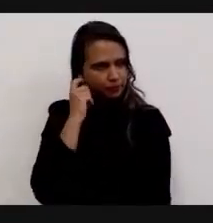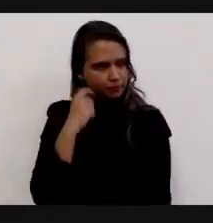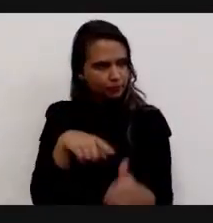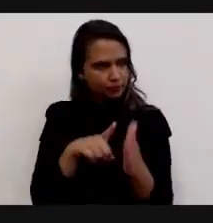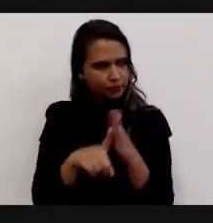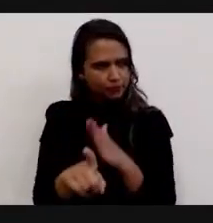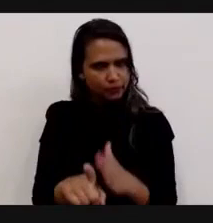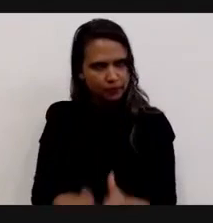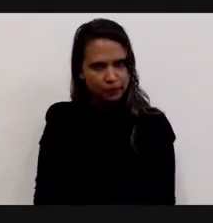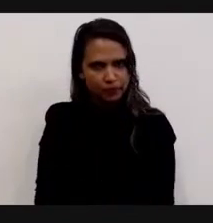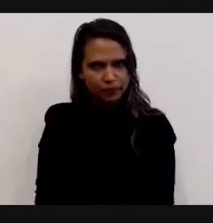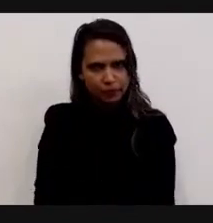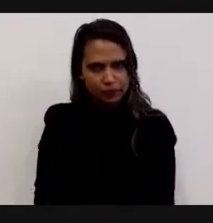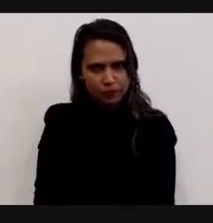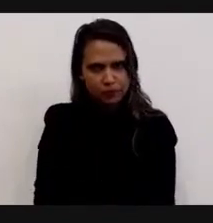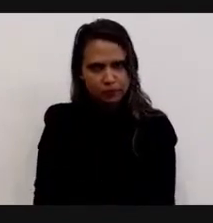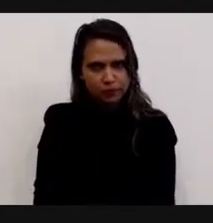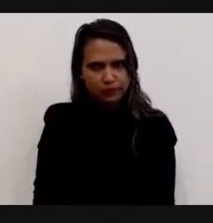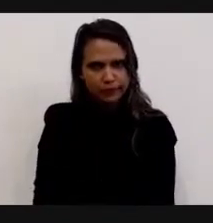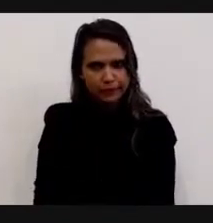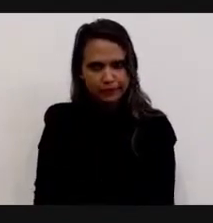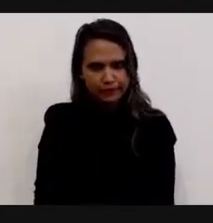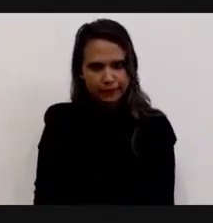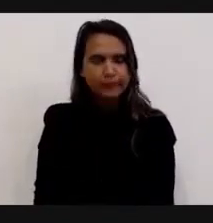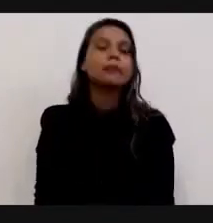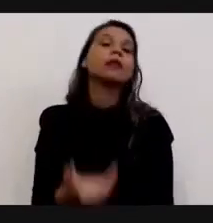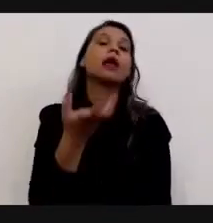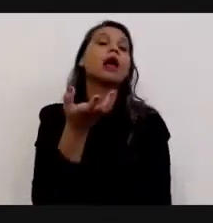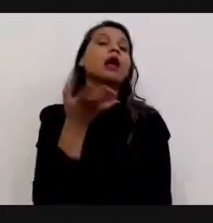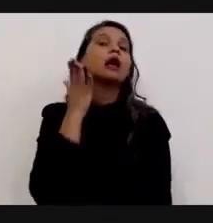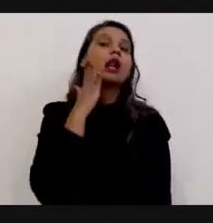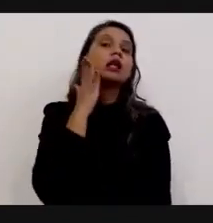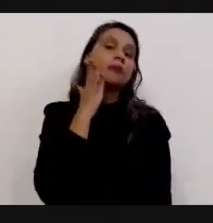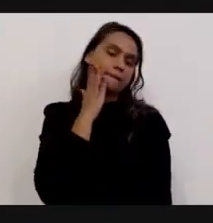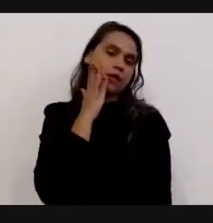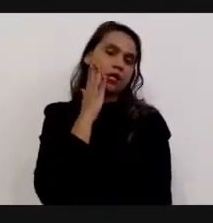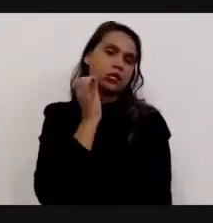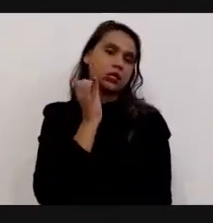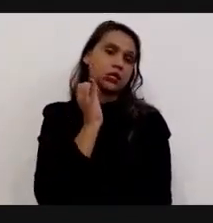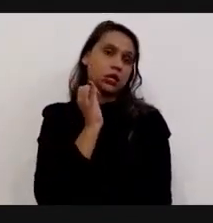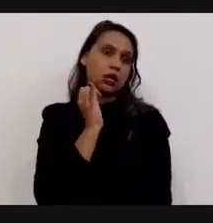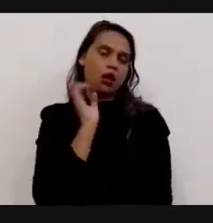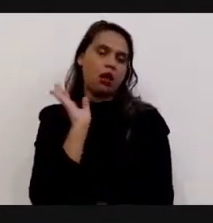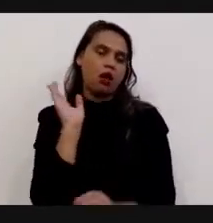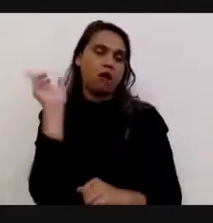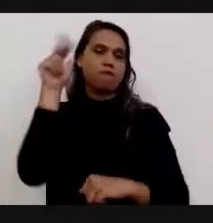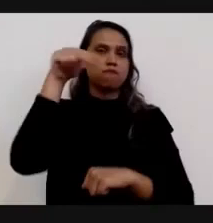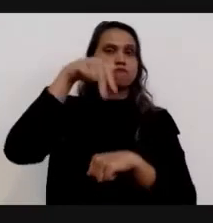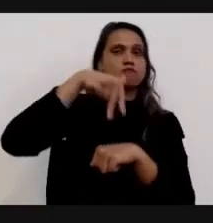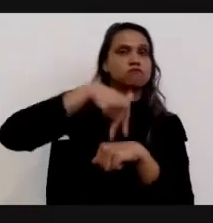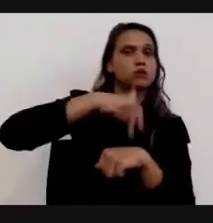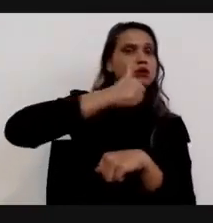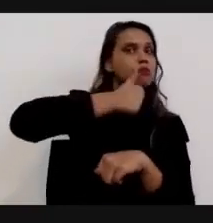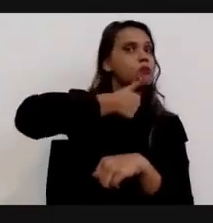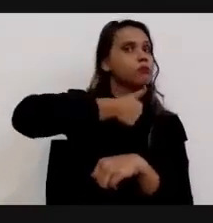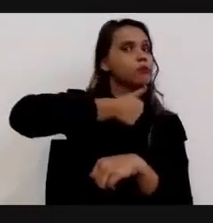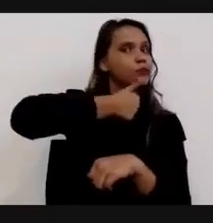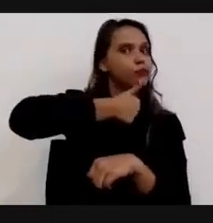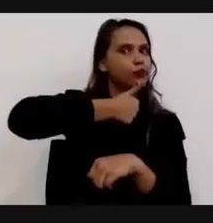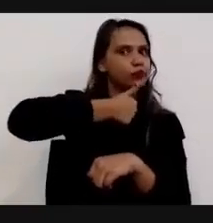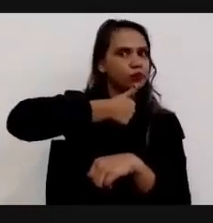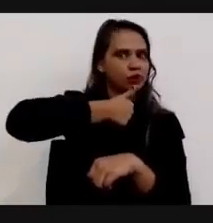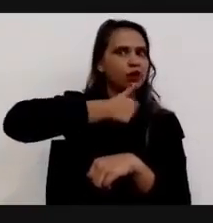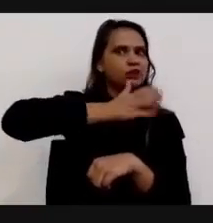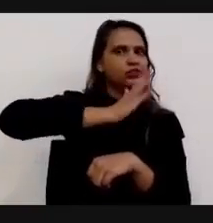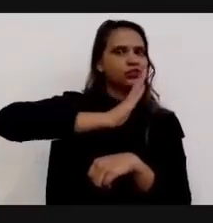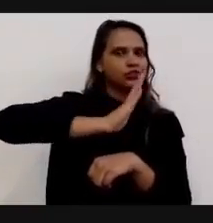pergunta é a seguinte: queria saber se a participação das mulheres como relatoras de projetos nas comissões foi